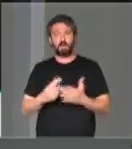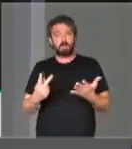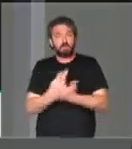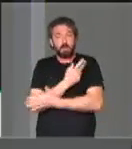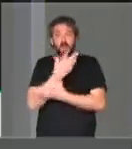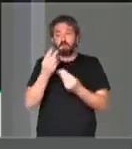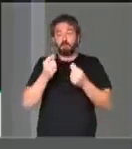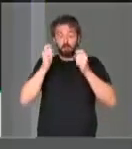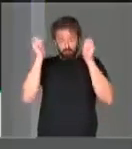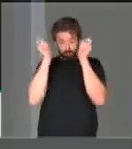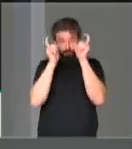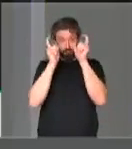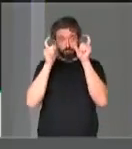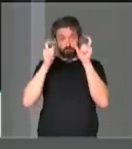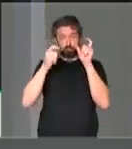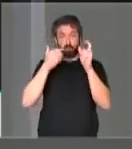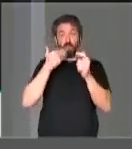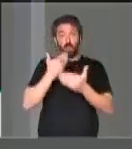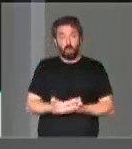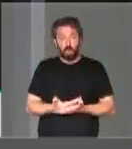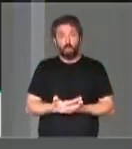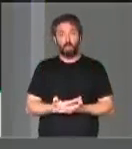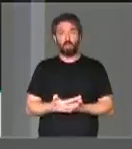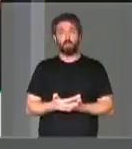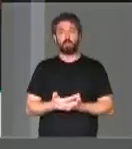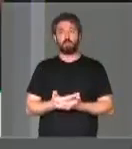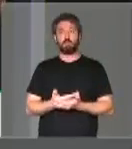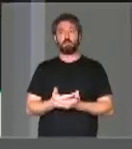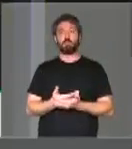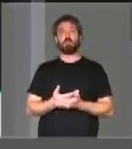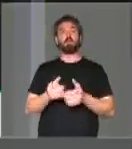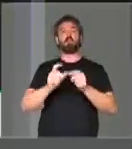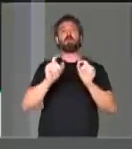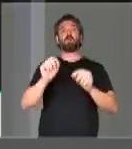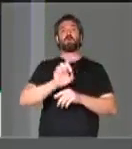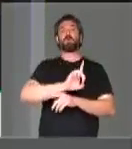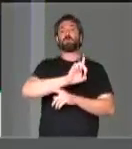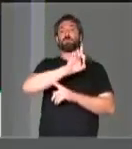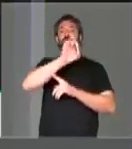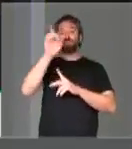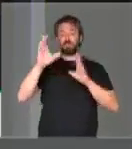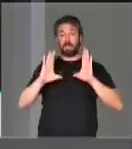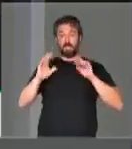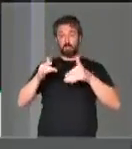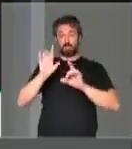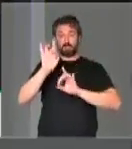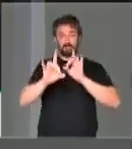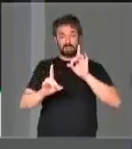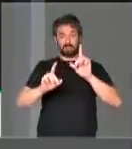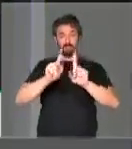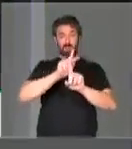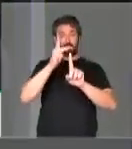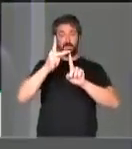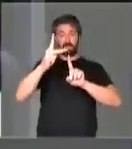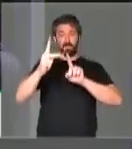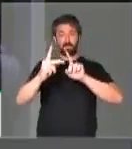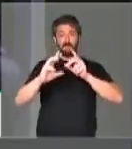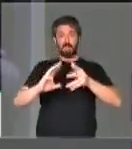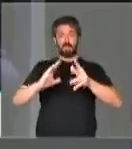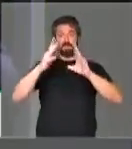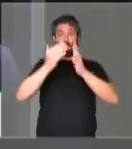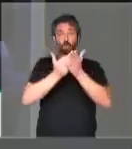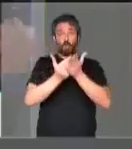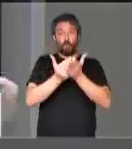causando tamanha perplexidade que faz com que num dia em que a Comissão Especial da Reforma da Previdência